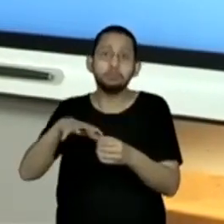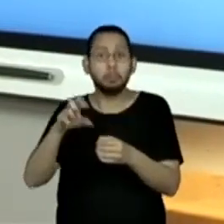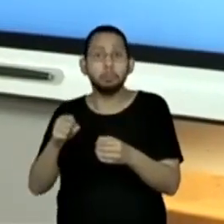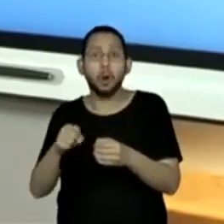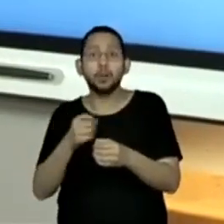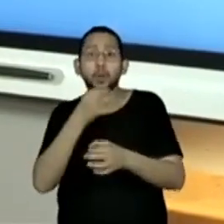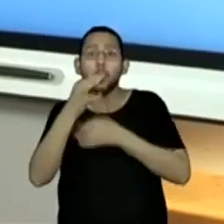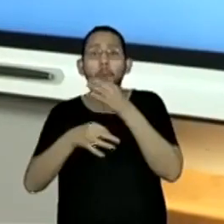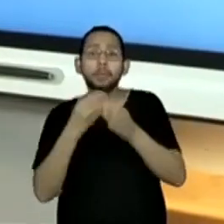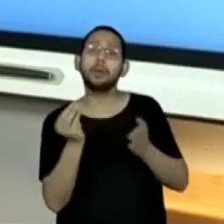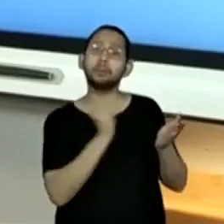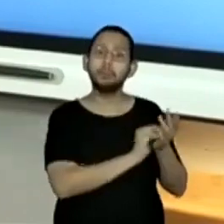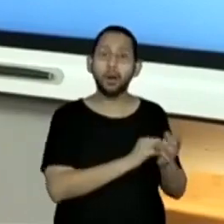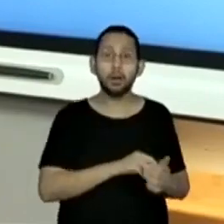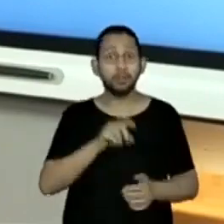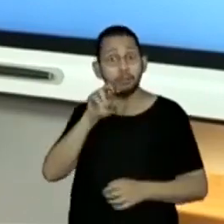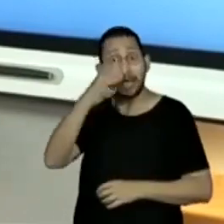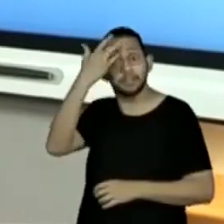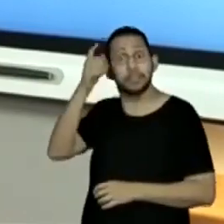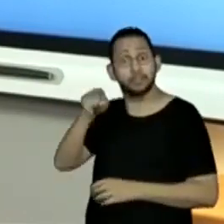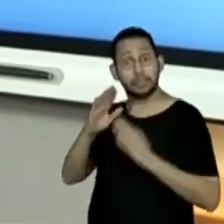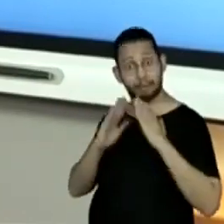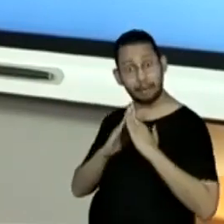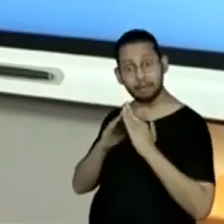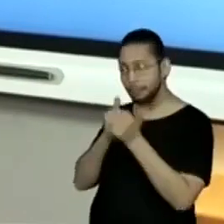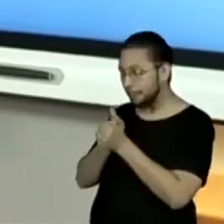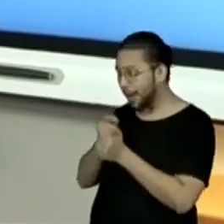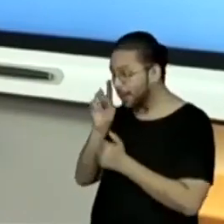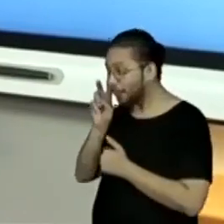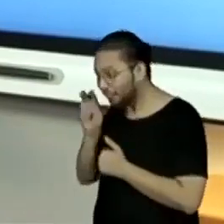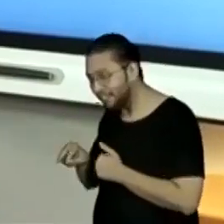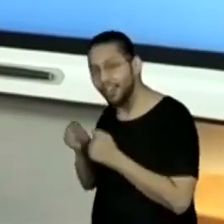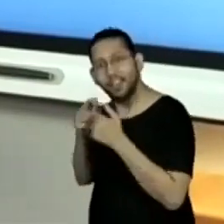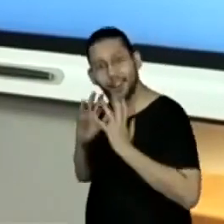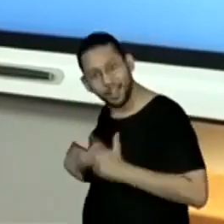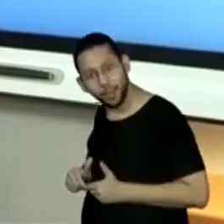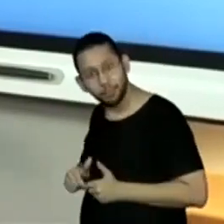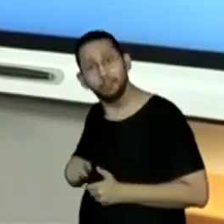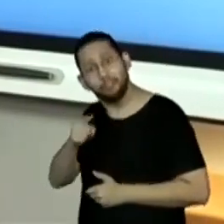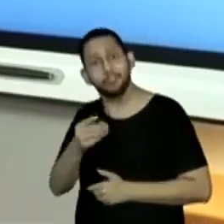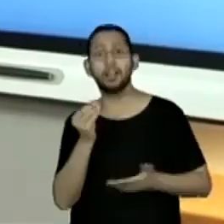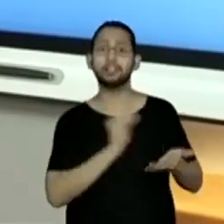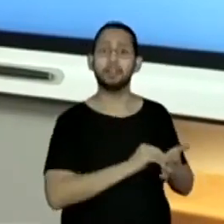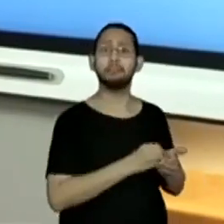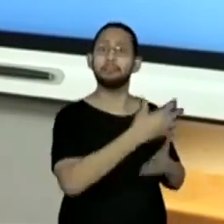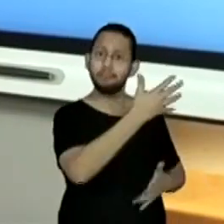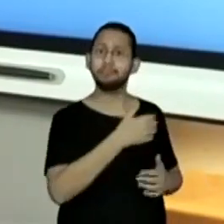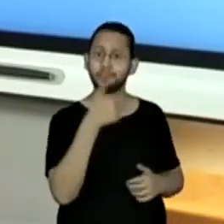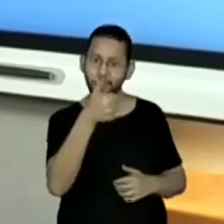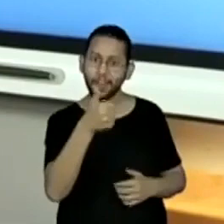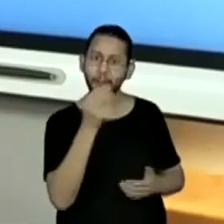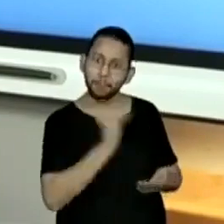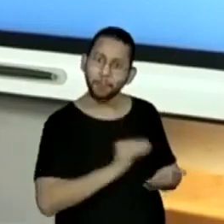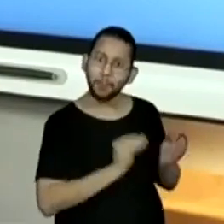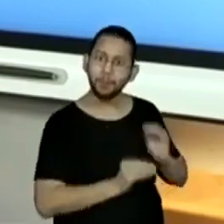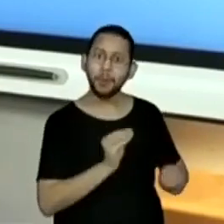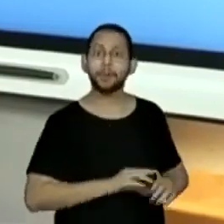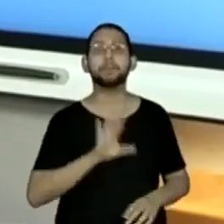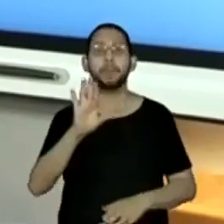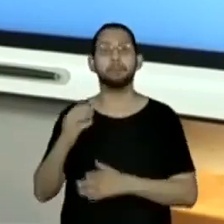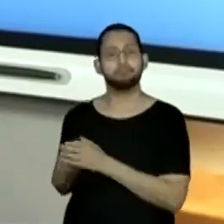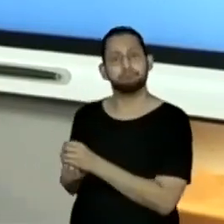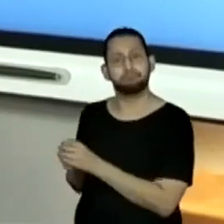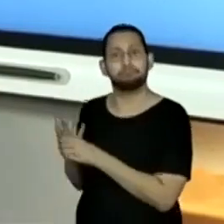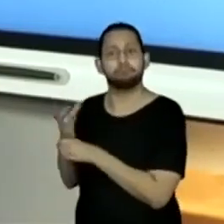bem o quanto o Rio Tietê nesta região é limpo, eu ia ficar bem feliz. Então, por favor, comente, vamos quebrar essas paredes. Então, o Rio Tietê nasce na cidade